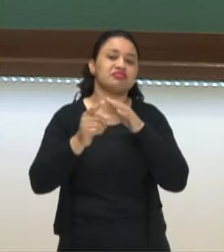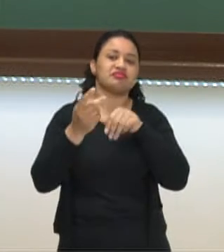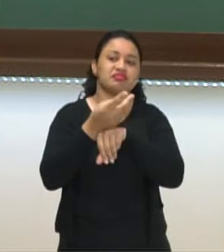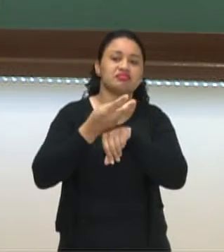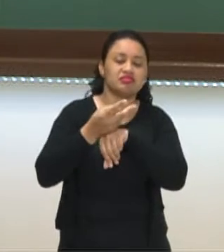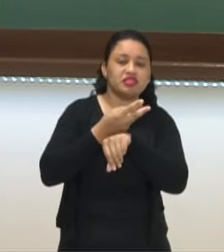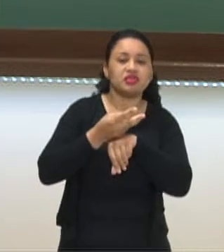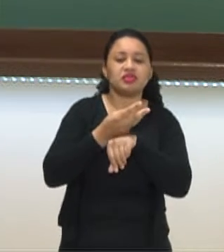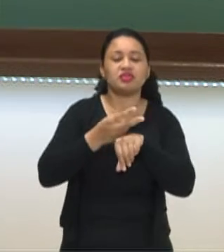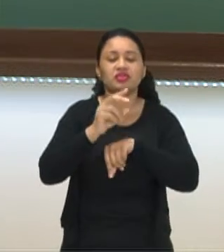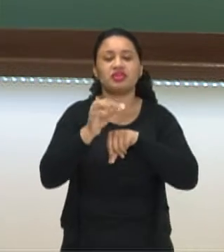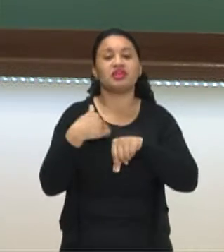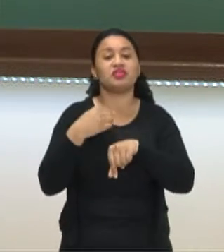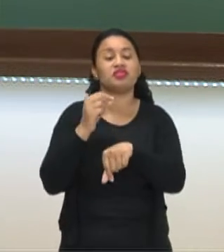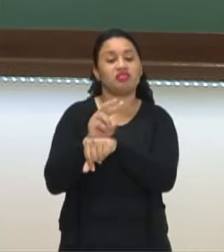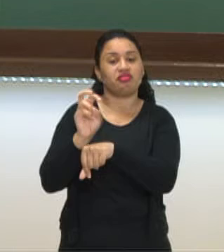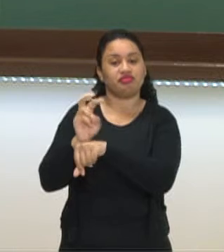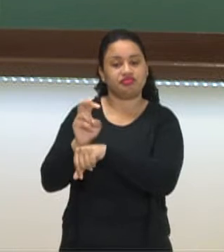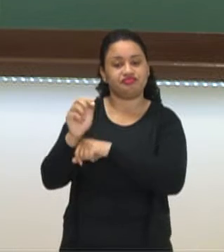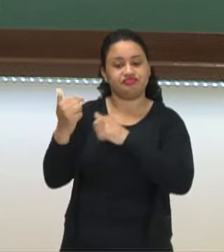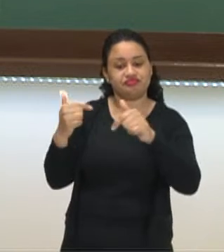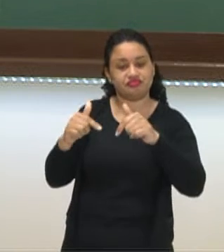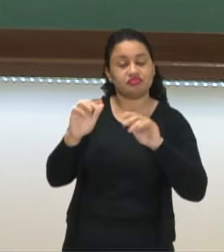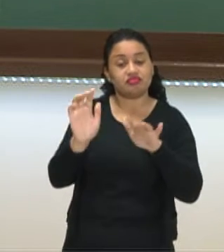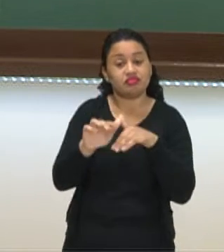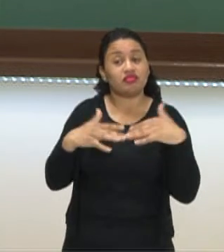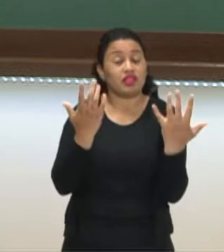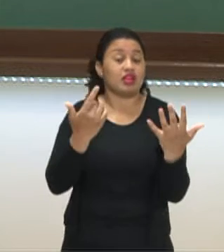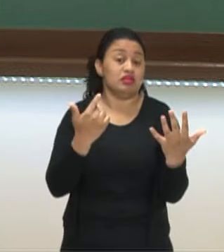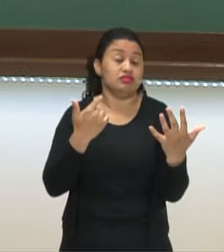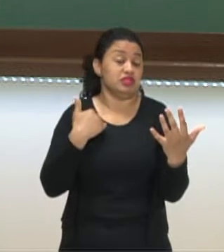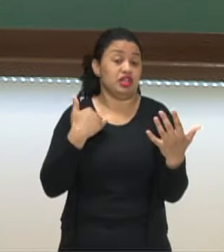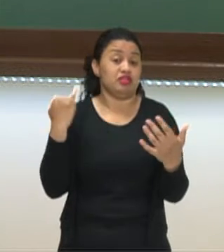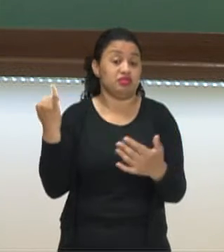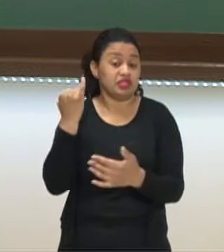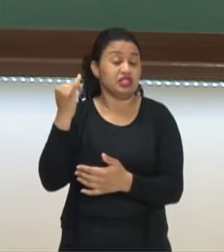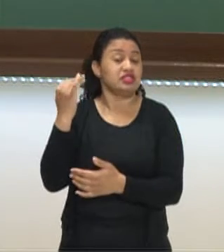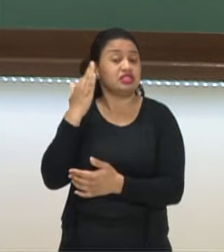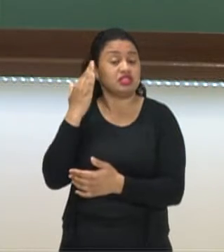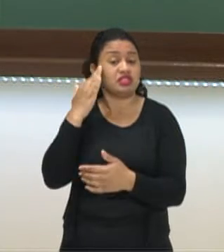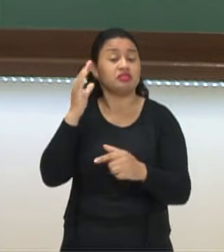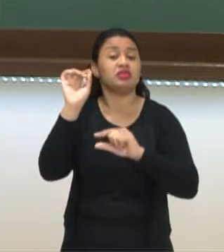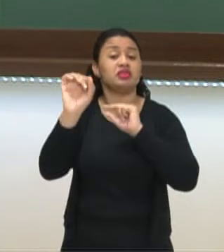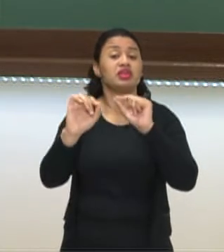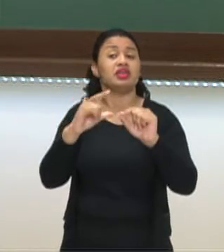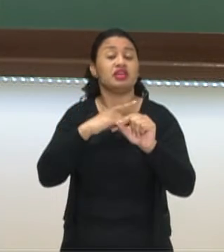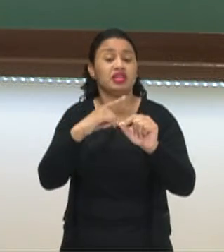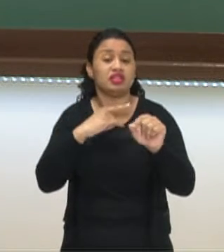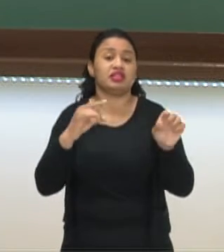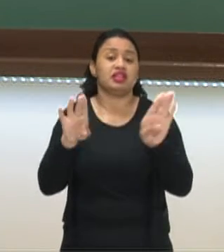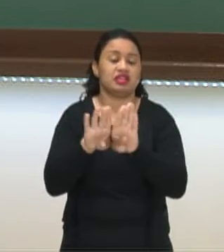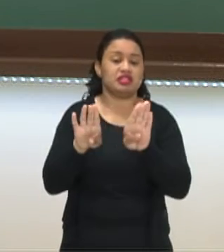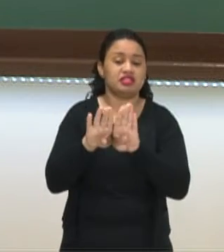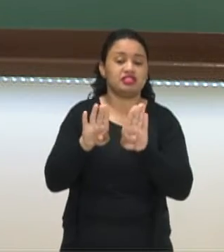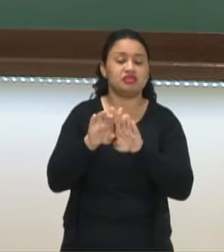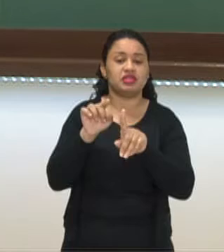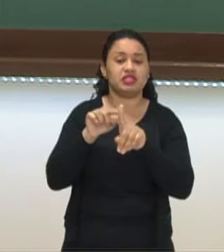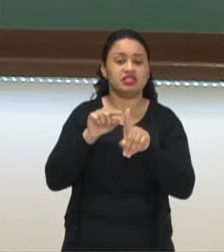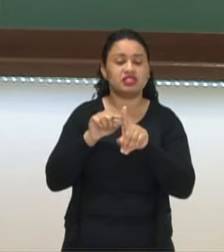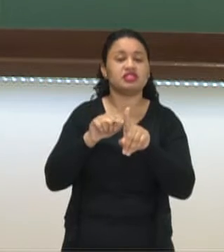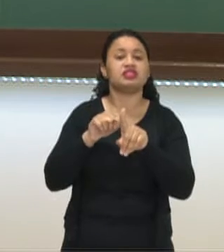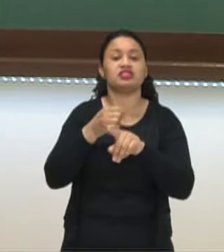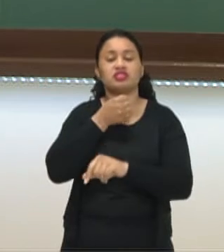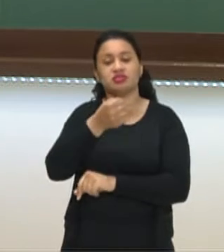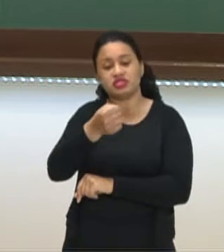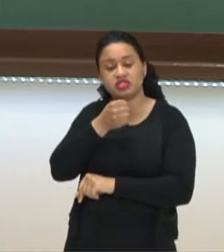buscando, pleiteando uma vaga. Então, a gente não pode esquecer que também existe essa entrevista formal, que é